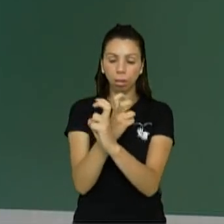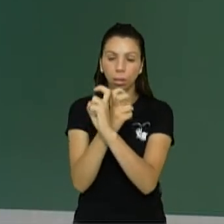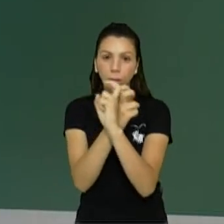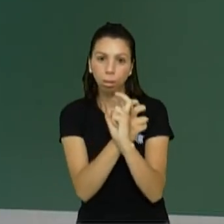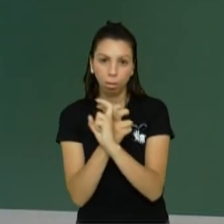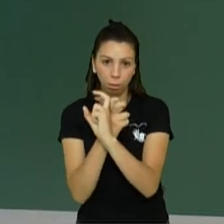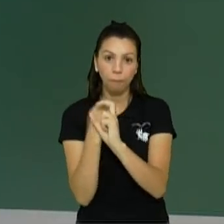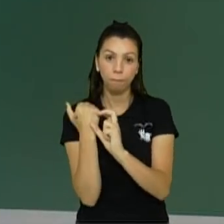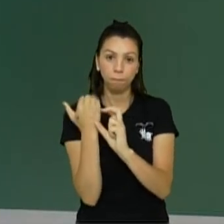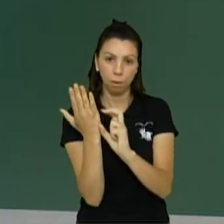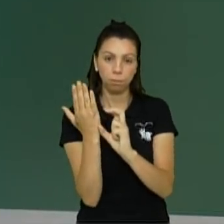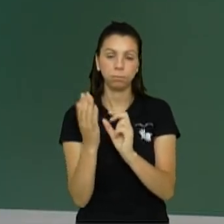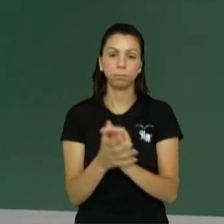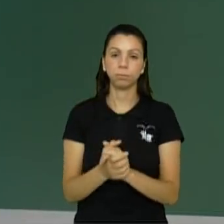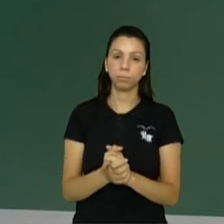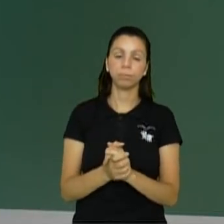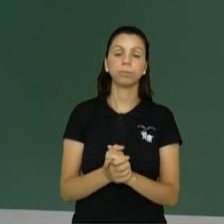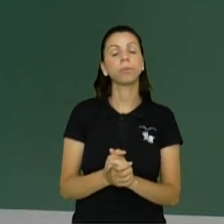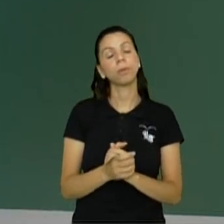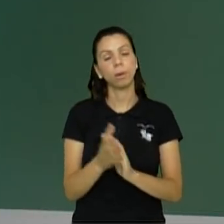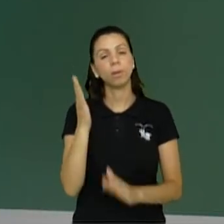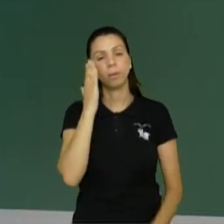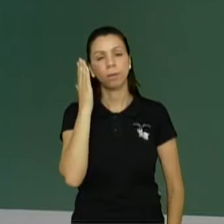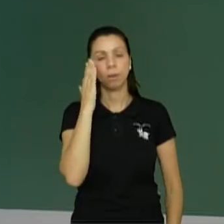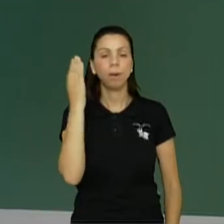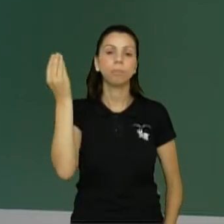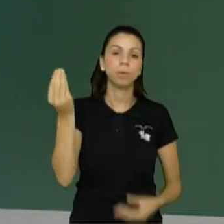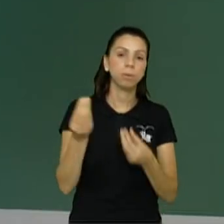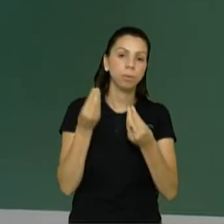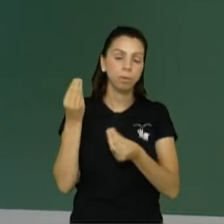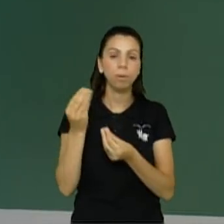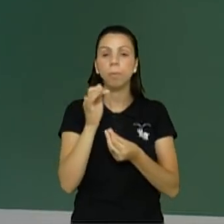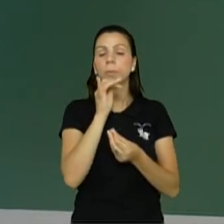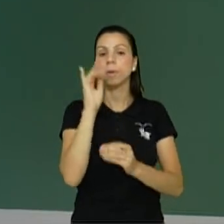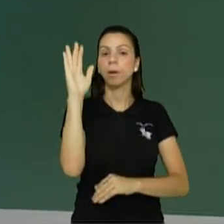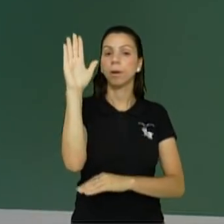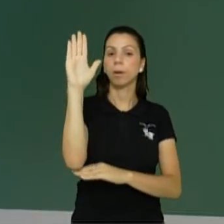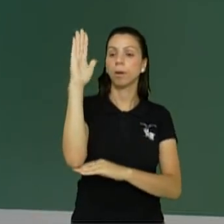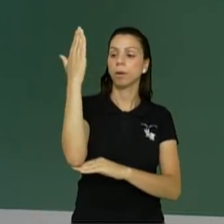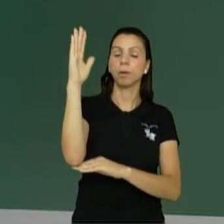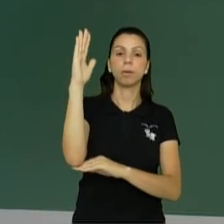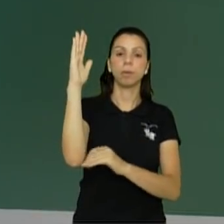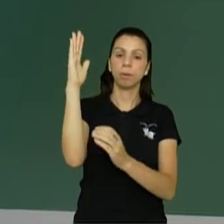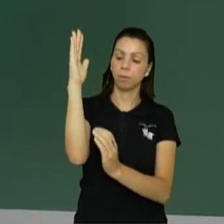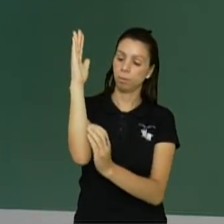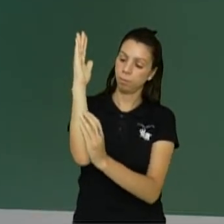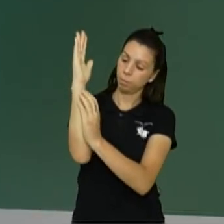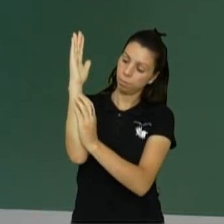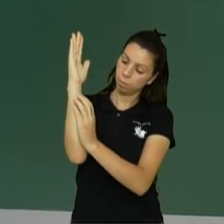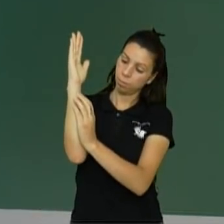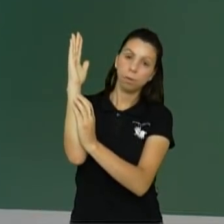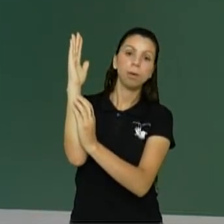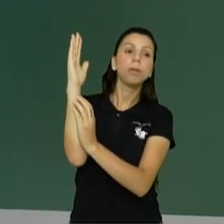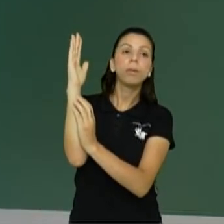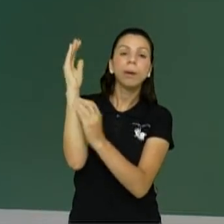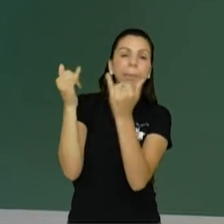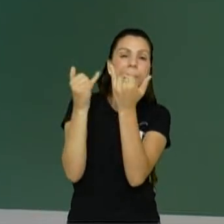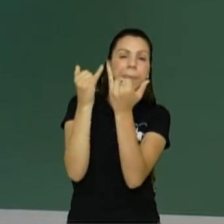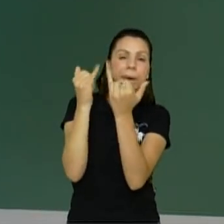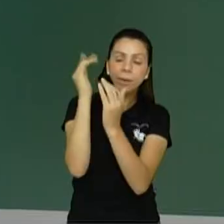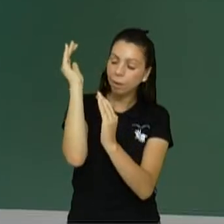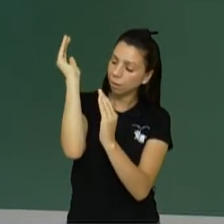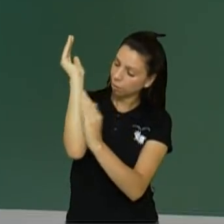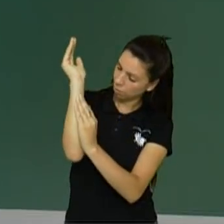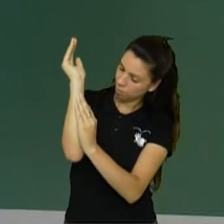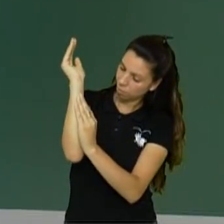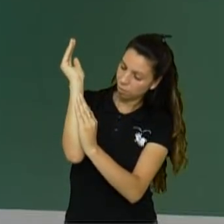esqueleto externo. Você já pode ter visto isso na casca de árvore, quando você olha e tem lá um pedacinho de animal que parece uma